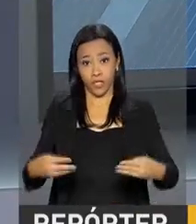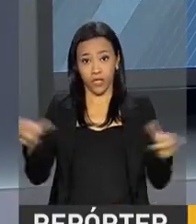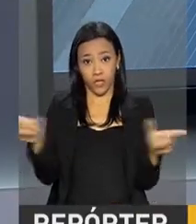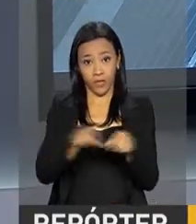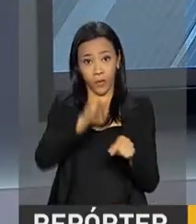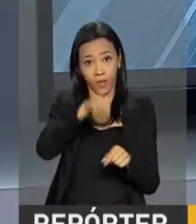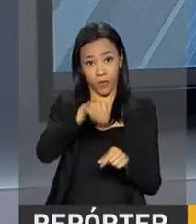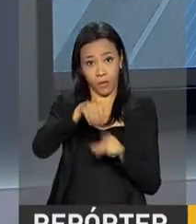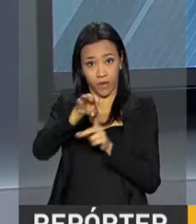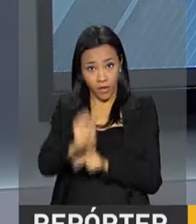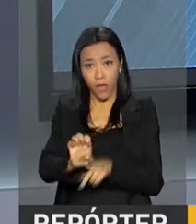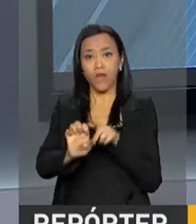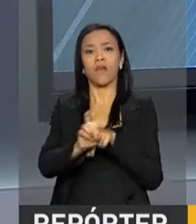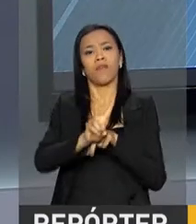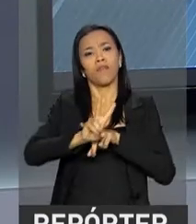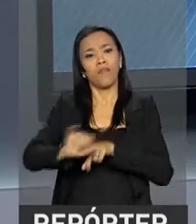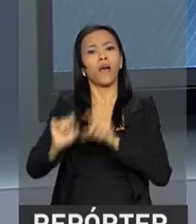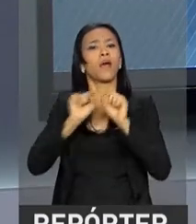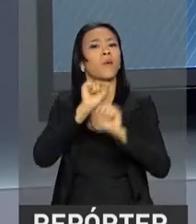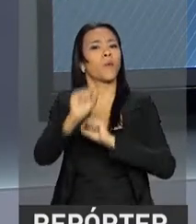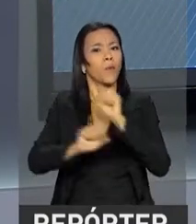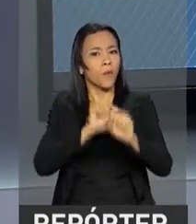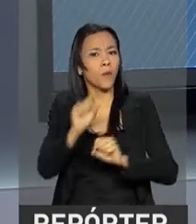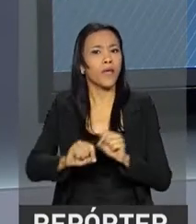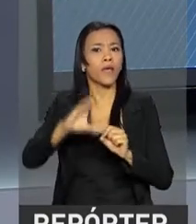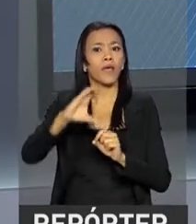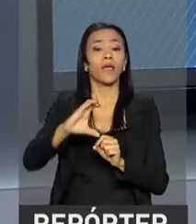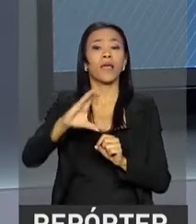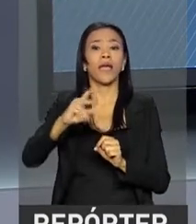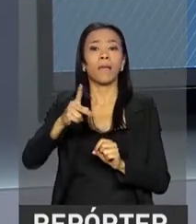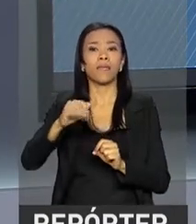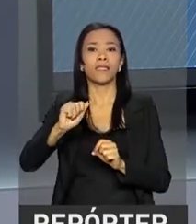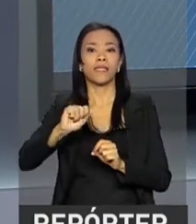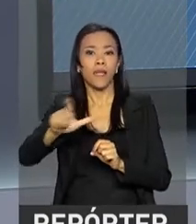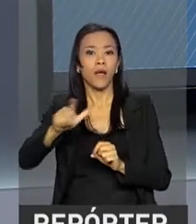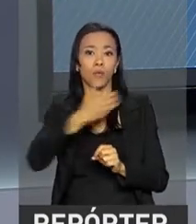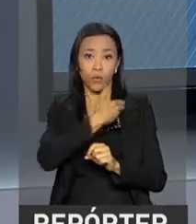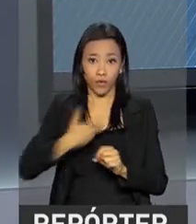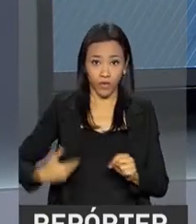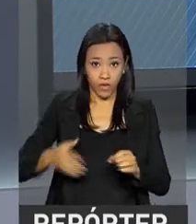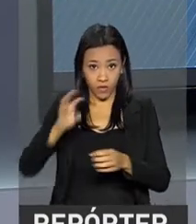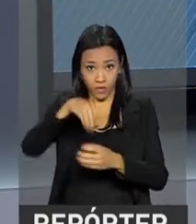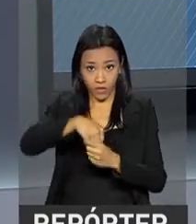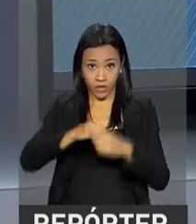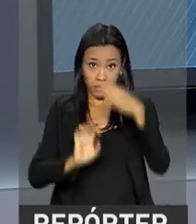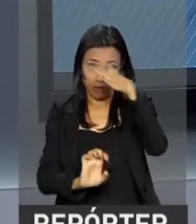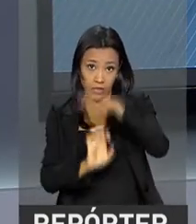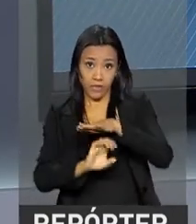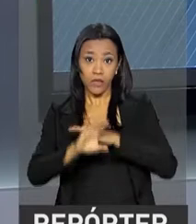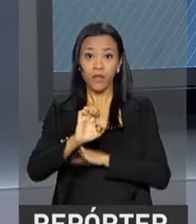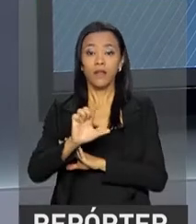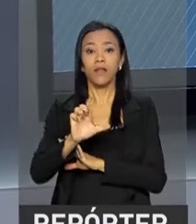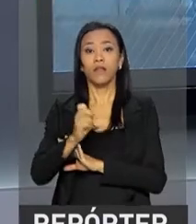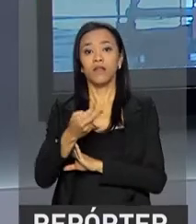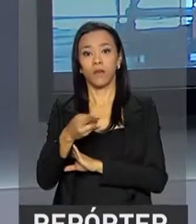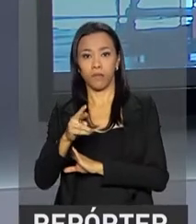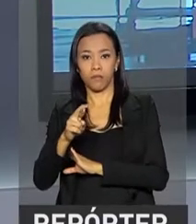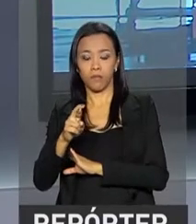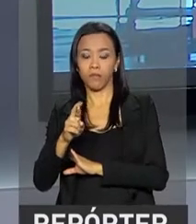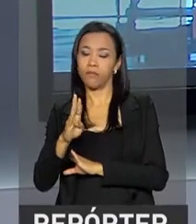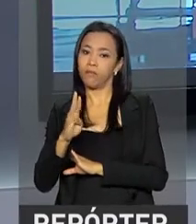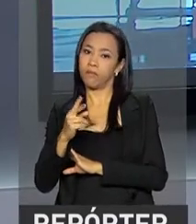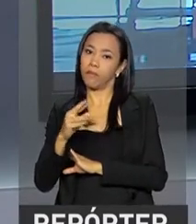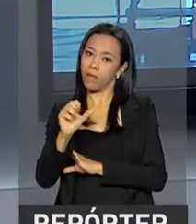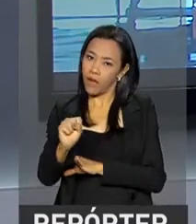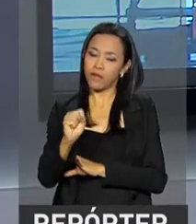energia vai propor a democratização do capital do governo na eletrobrás vamos então a falar do planalto saber os detalhes com a repórter makino